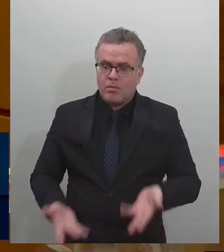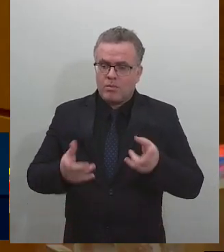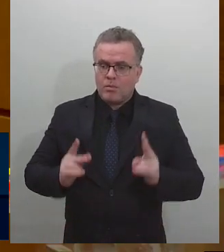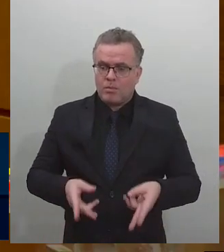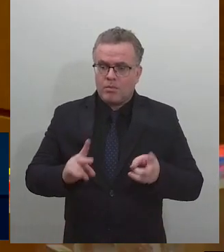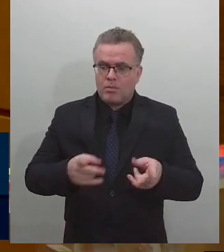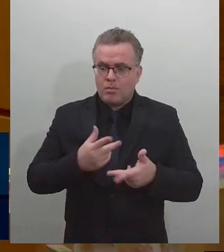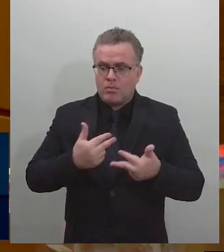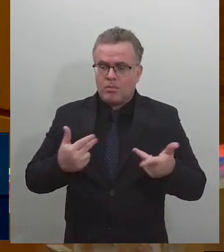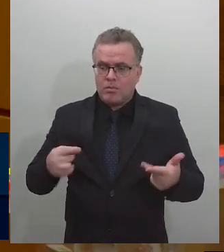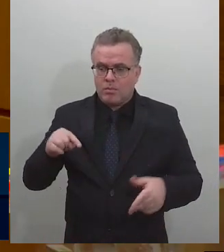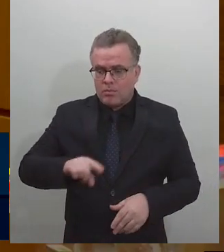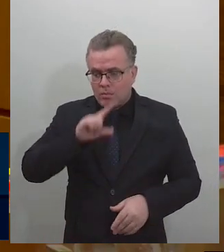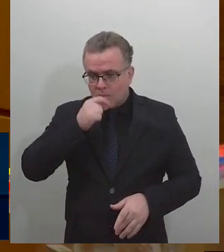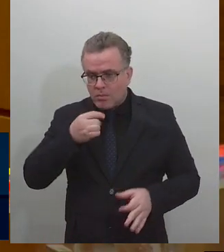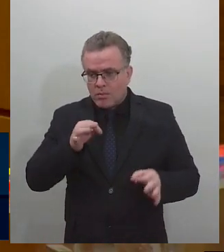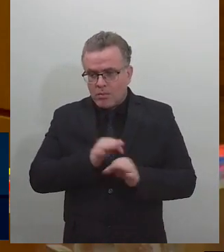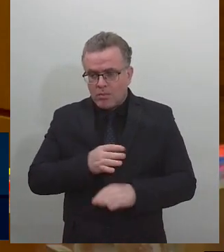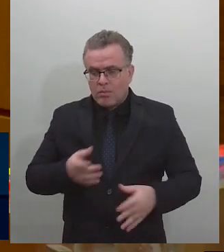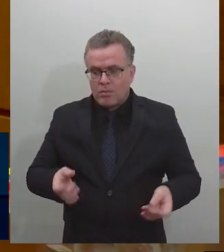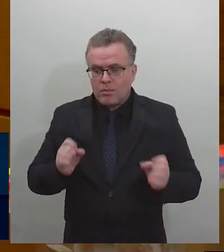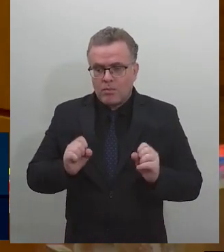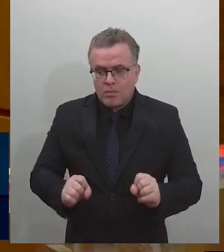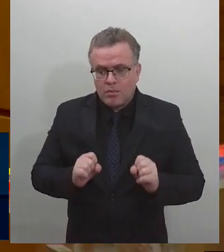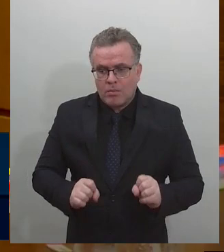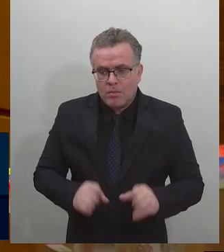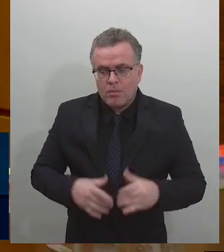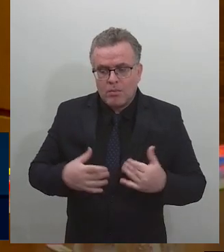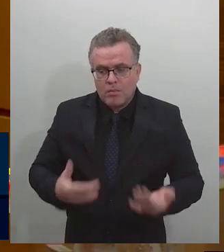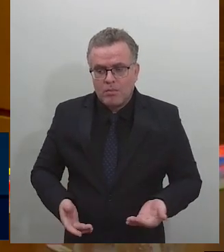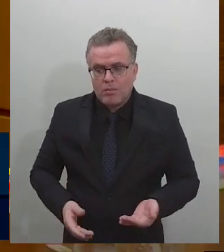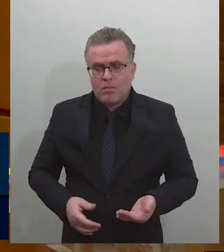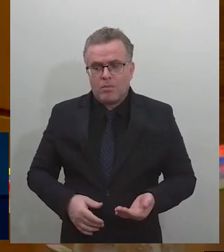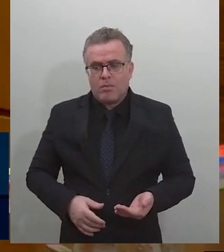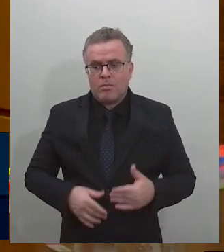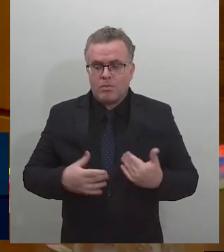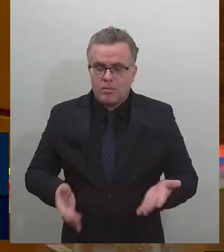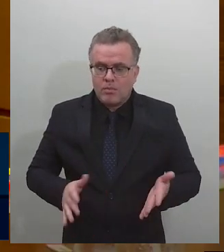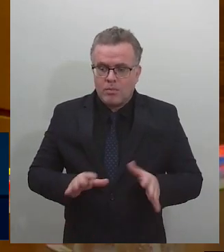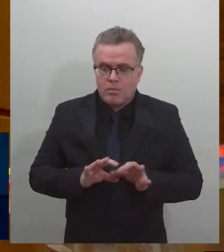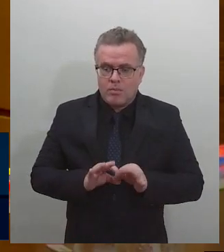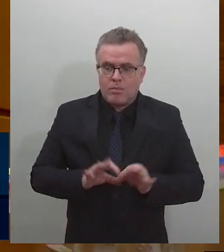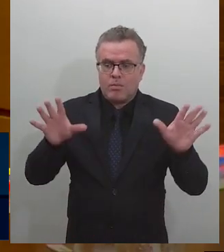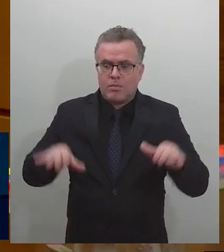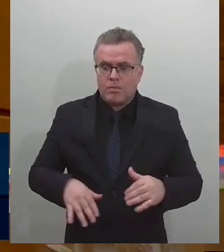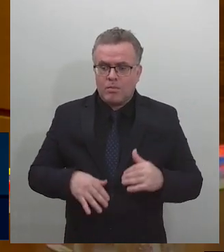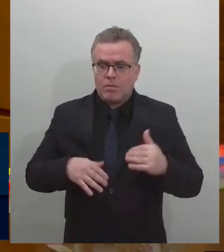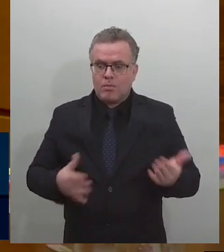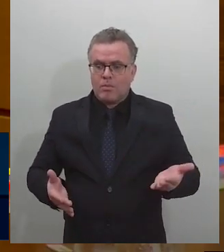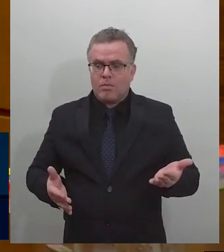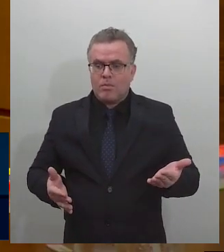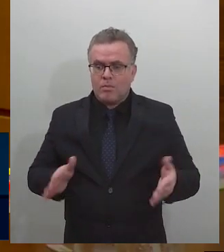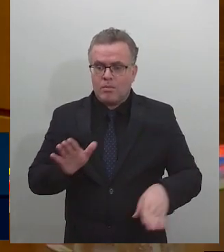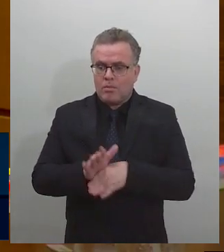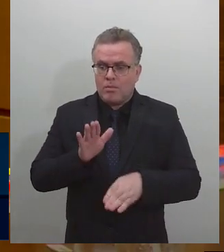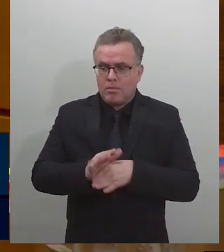vai deixar de ter esse título, doutor Manuel, de Buracaju, porque quando eu vou fora,